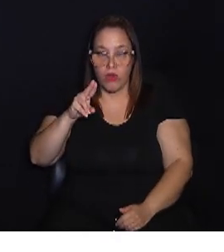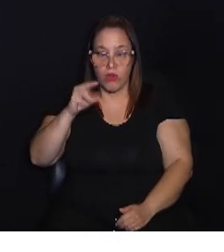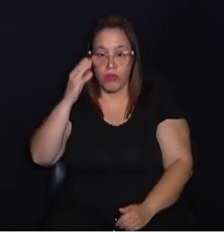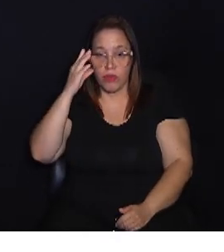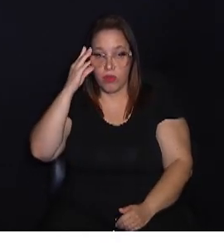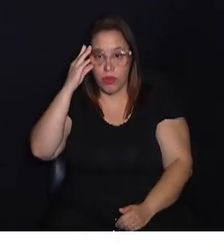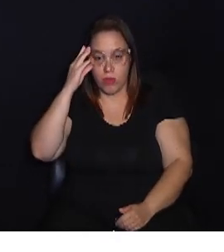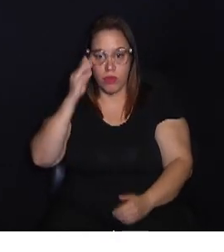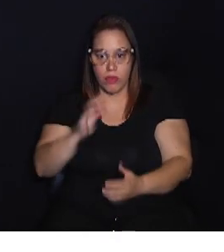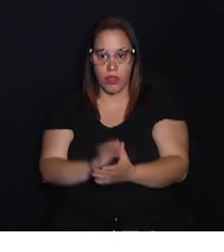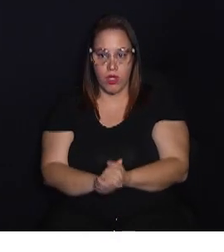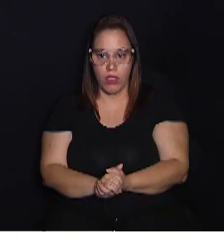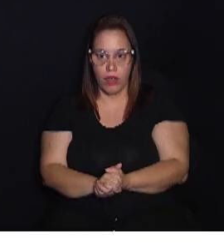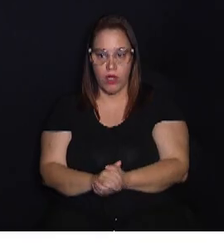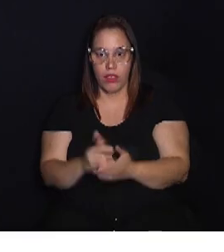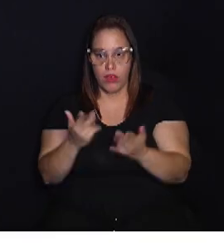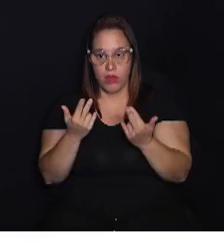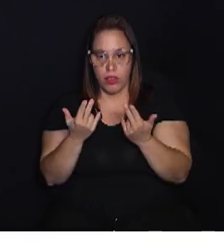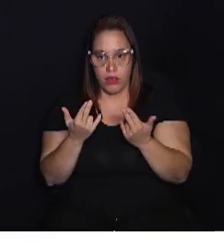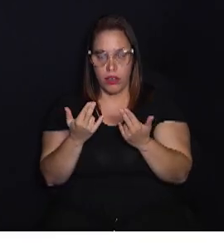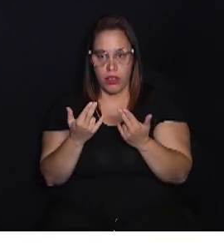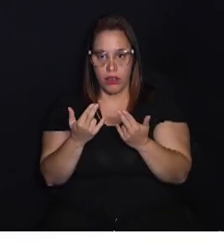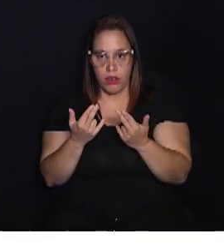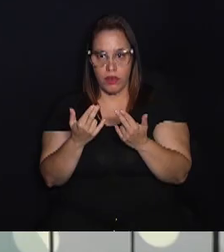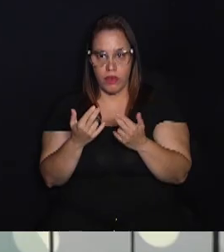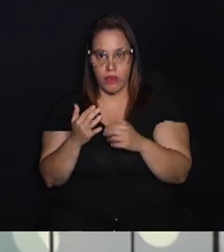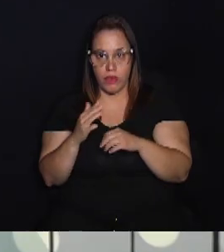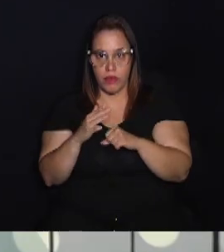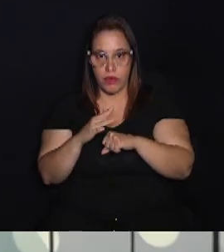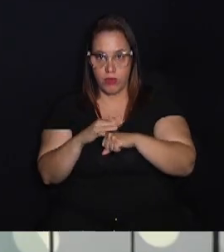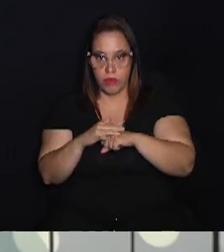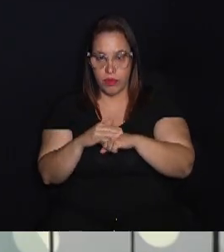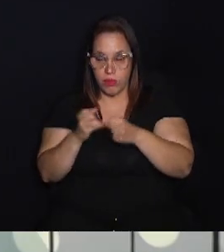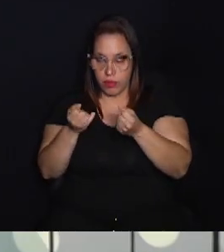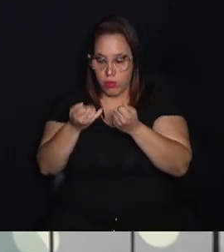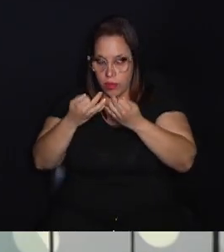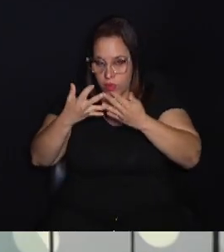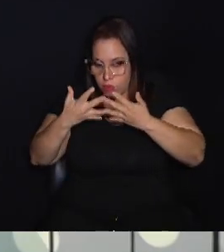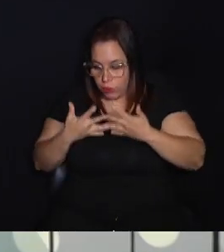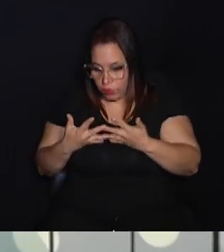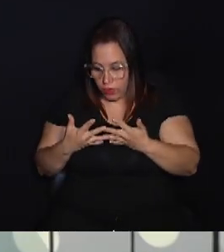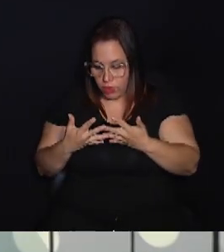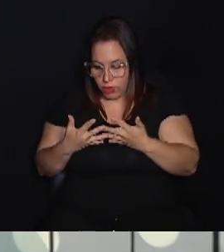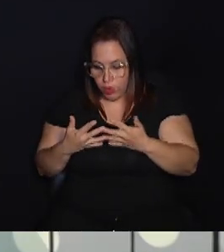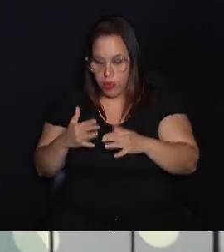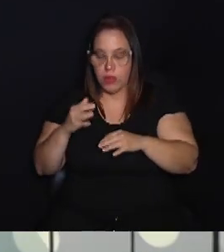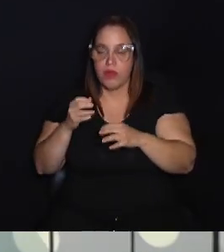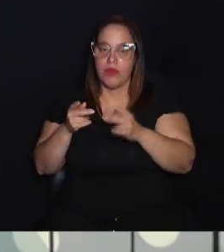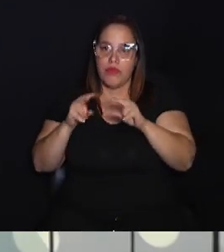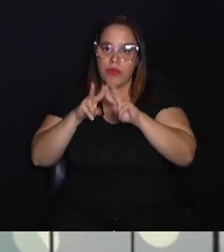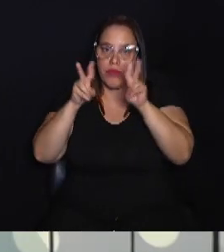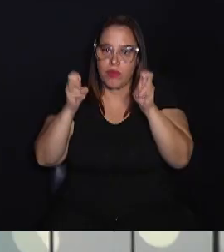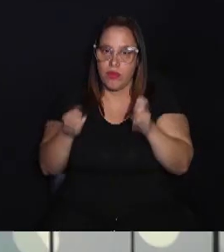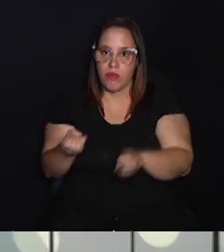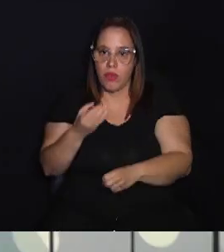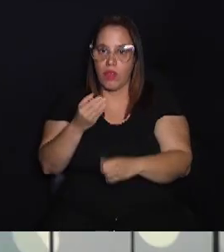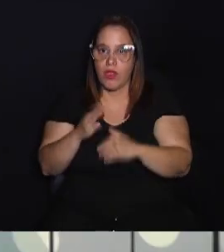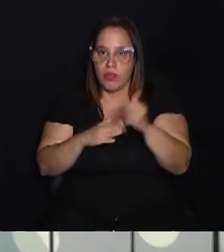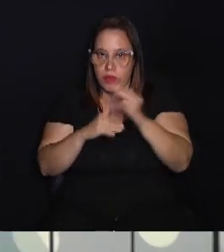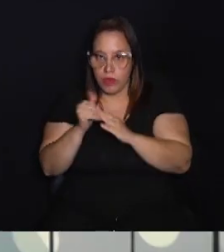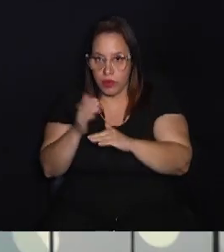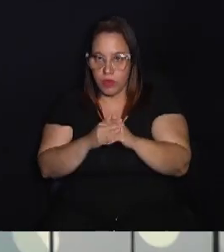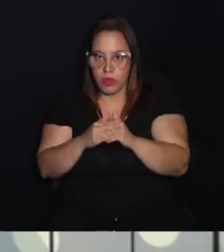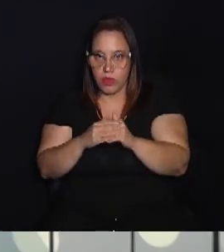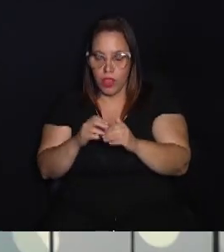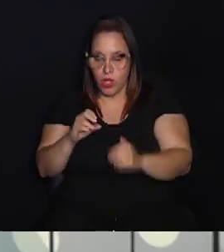ao protocolo tradicional de combate à doença. Quem vai explicar tudo sobre esse assunto, esse novo tratamento,